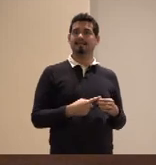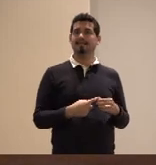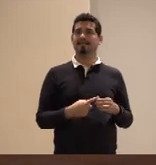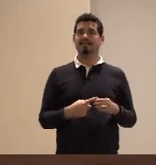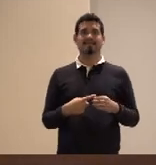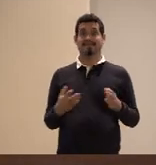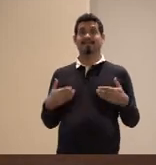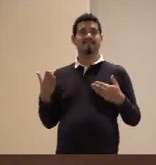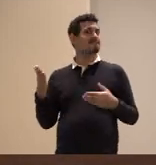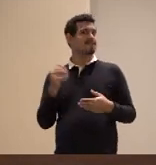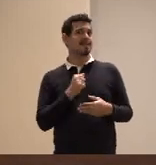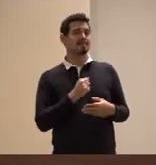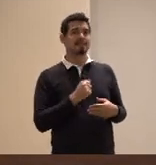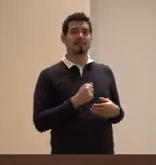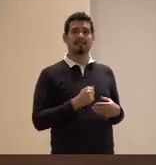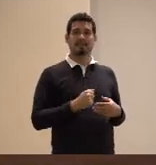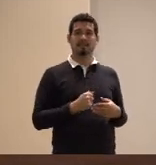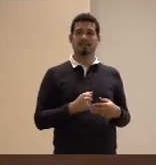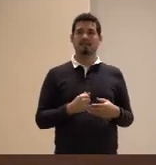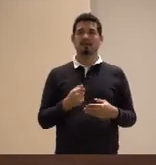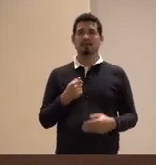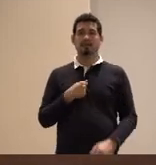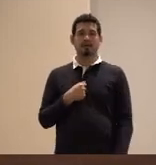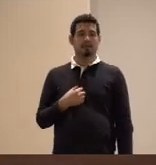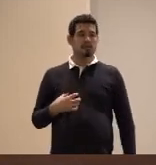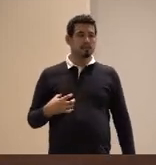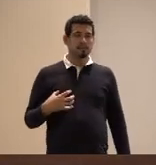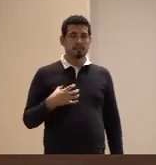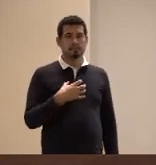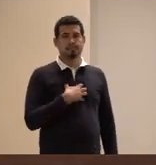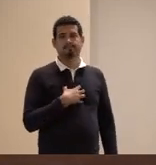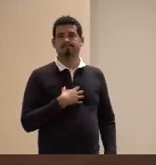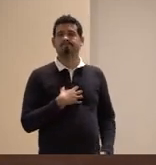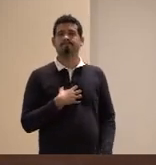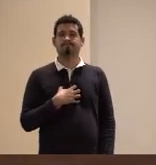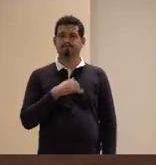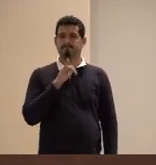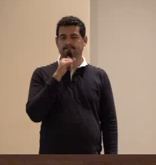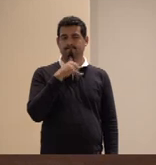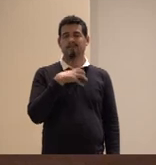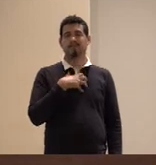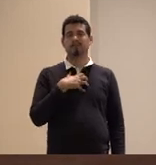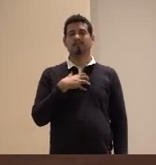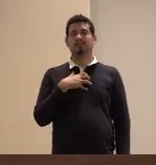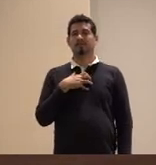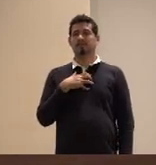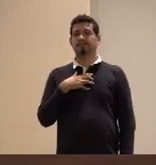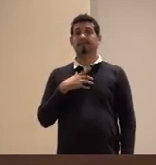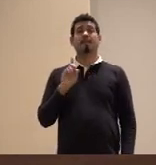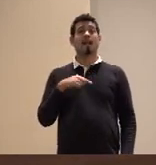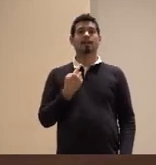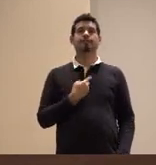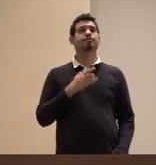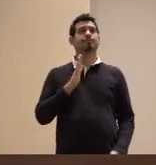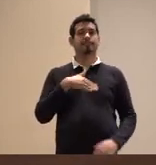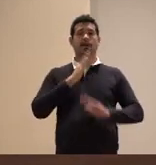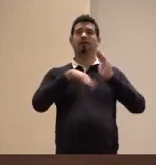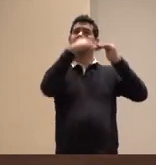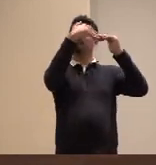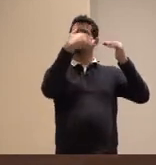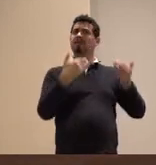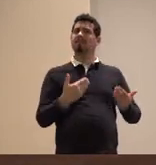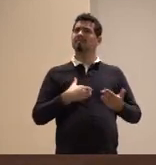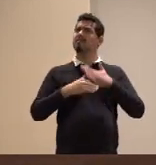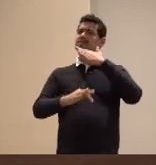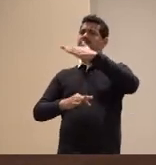Isso, para mim, é fracasso nos dias de hoje. Nós já avançamos, nós estamos